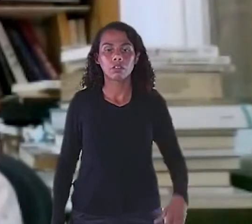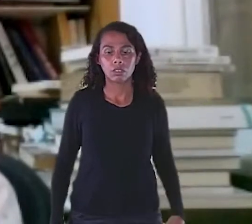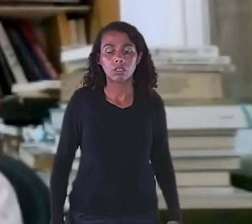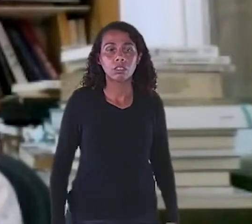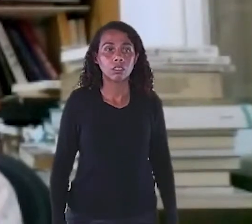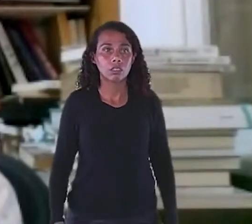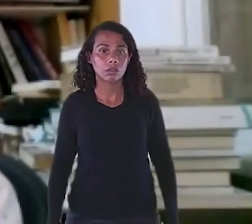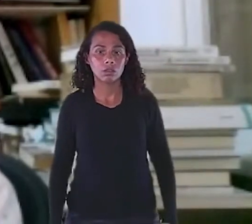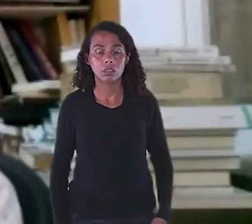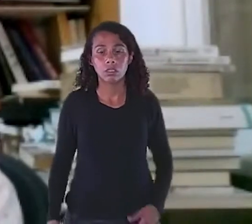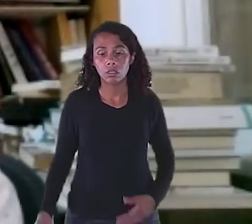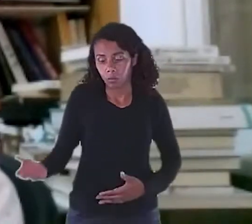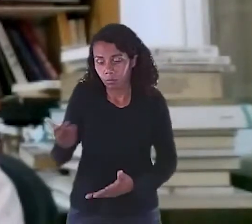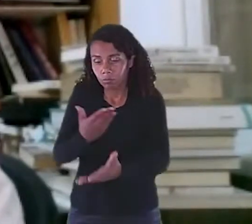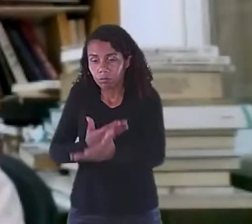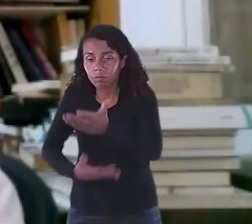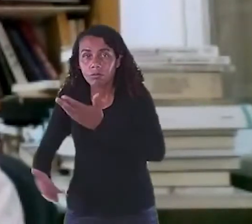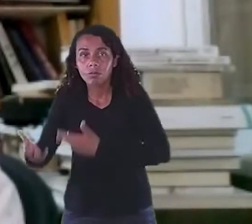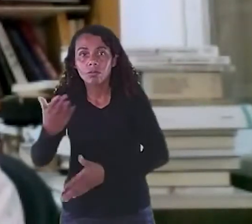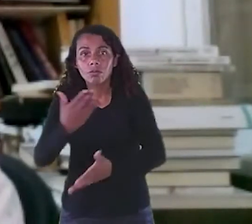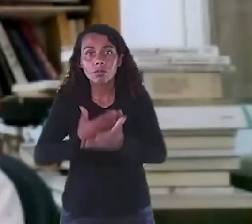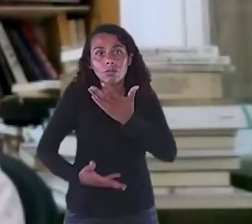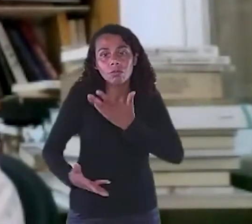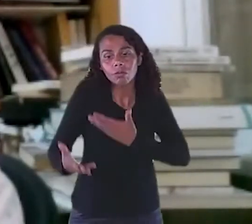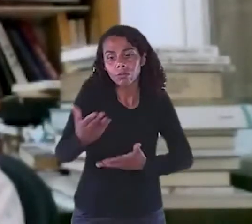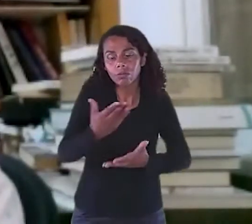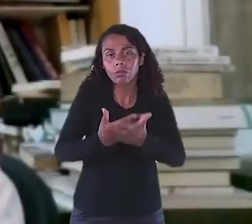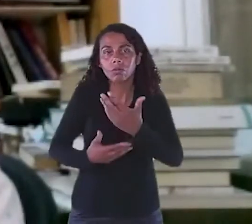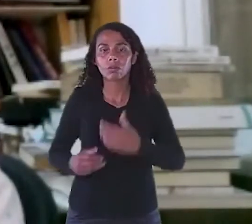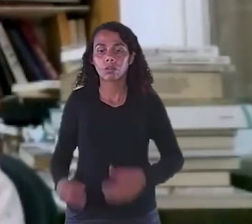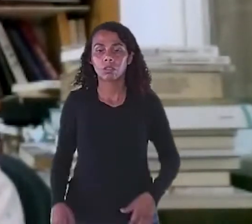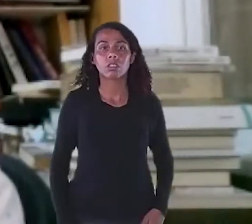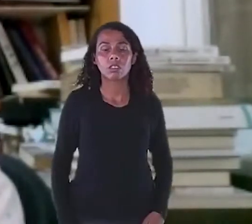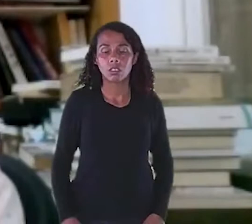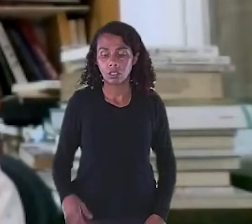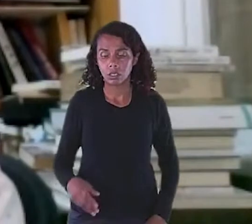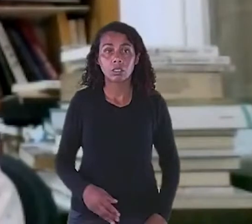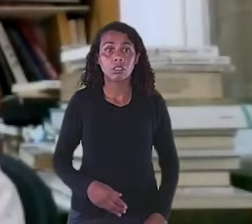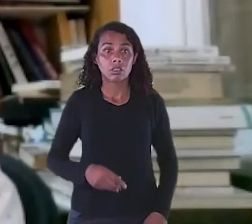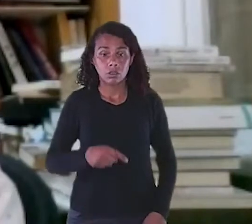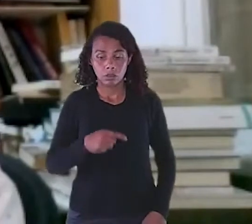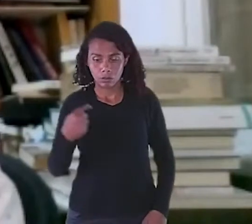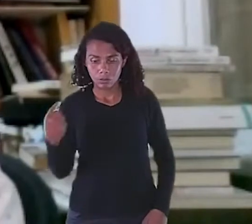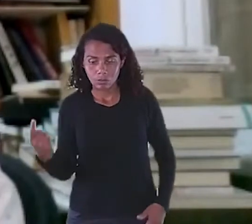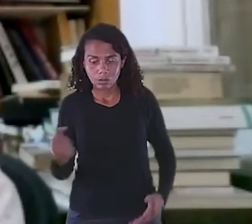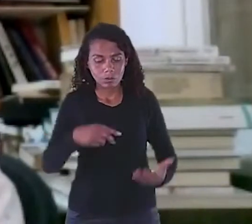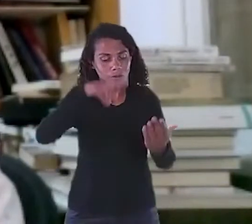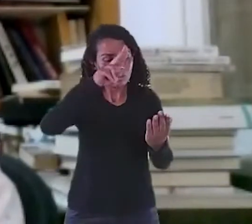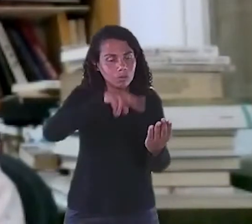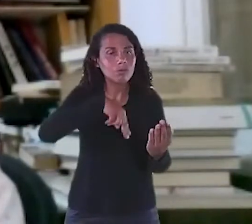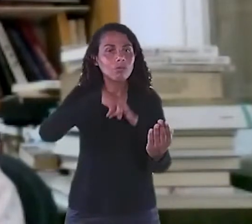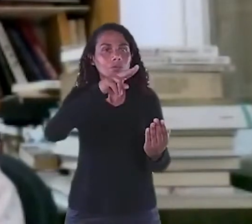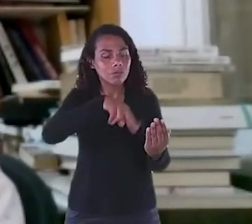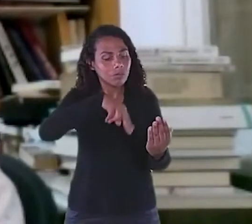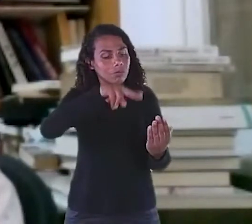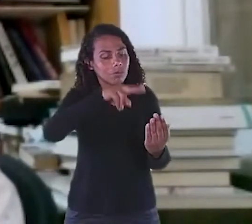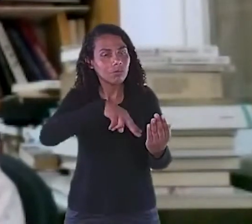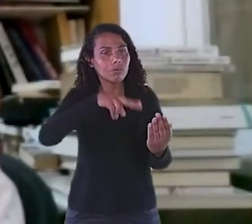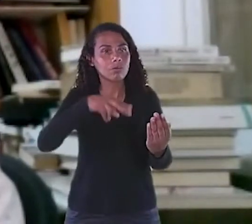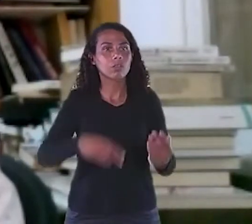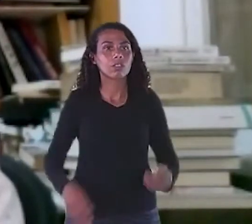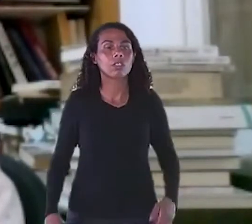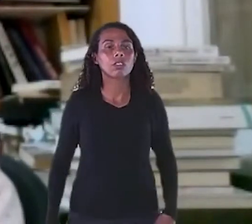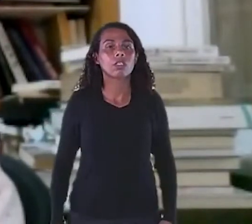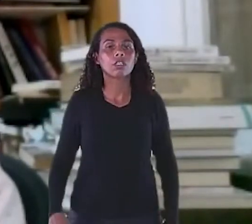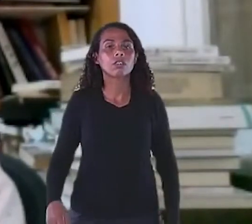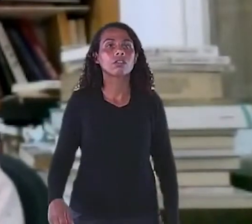sua turma, né? Assim, e uma leitura assim, muito importante para mim, sempre, até